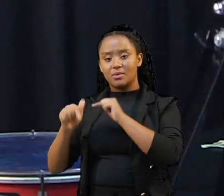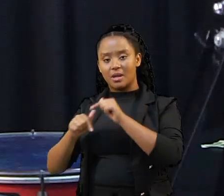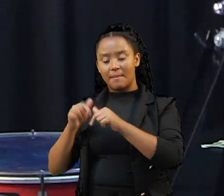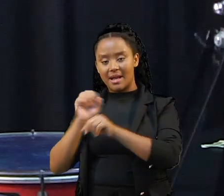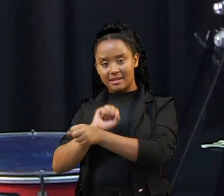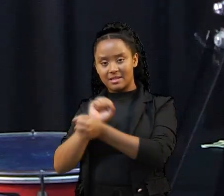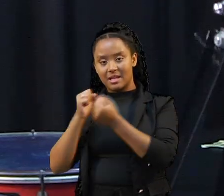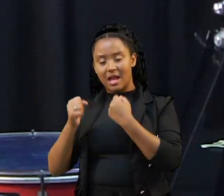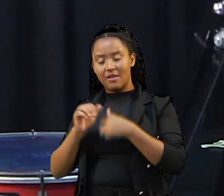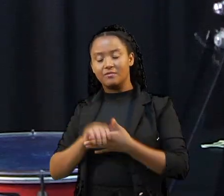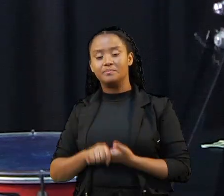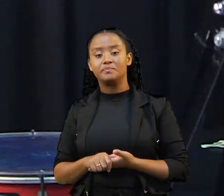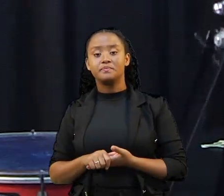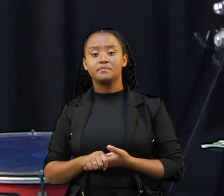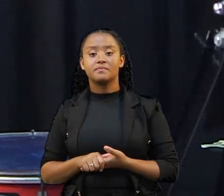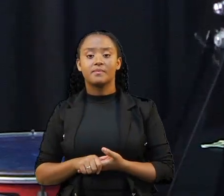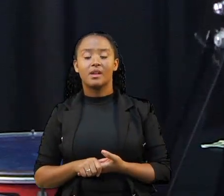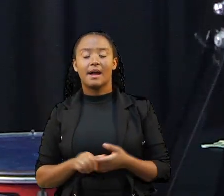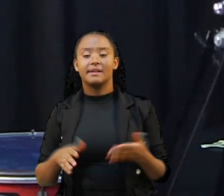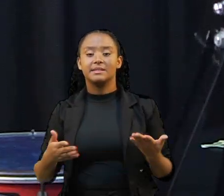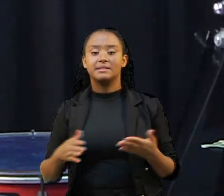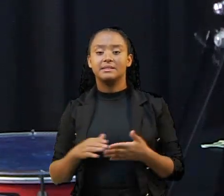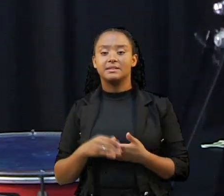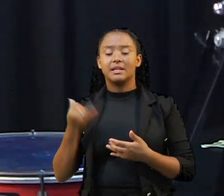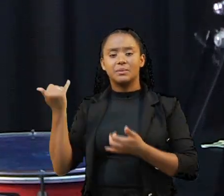tendo acesso a muita